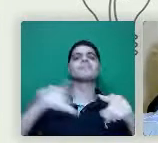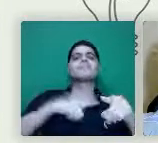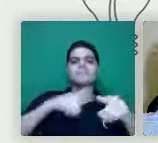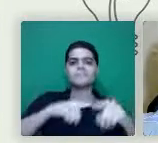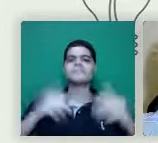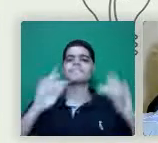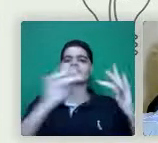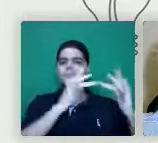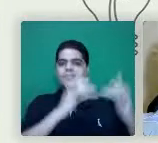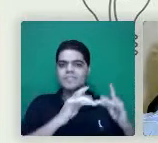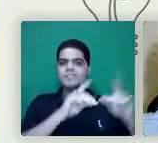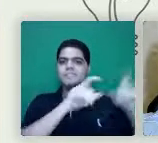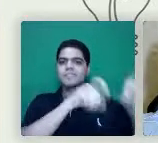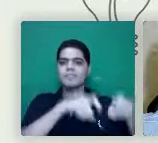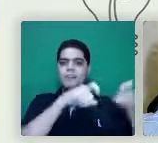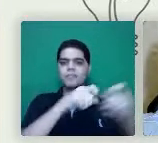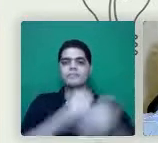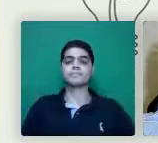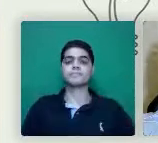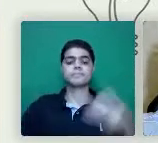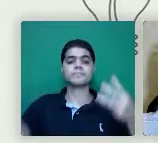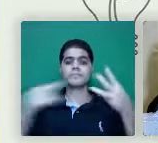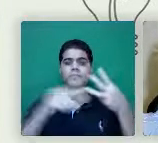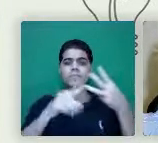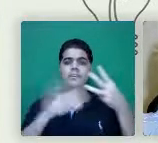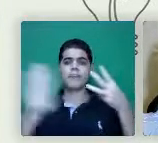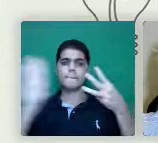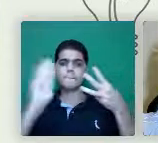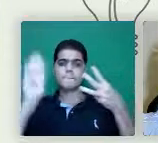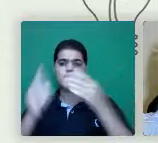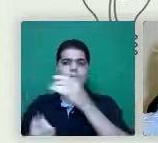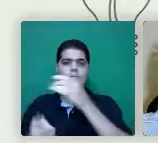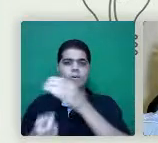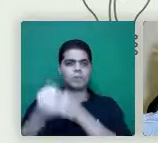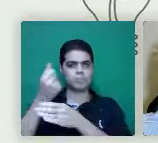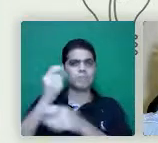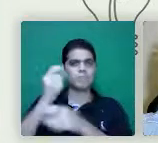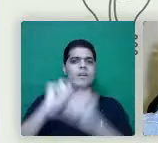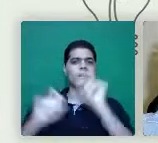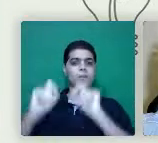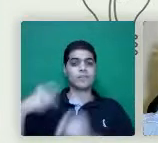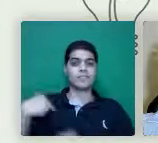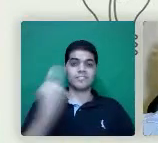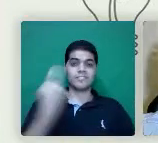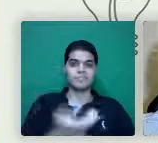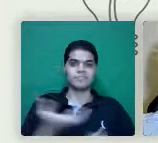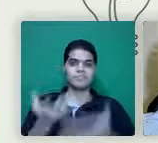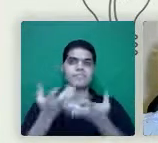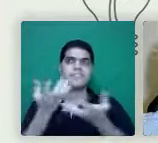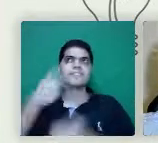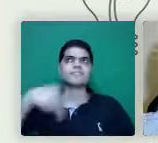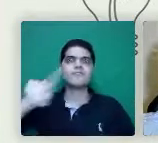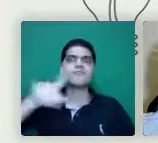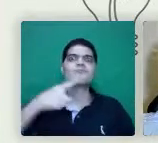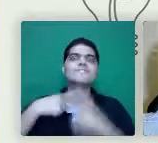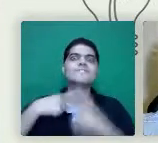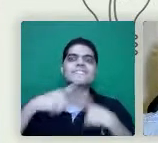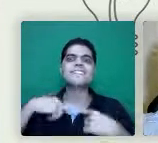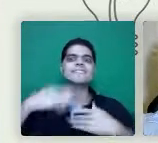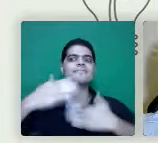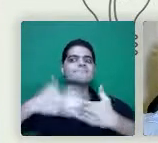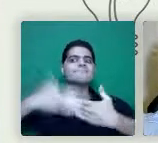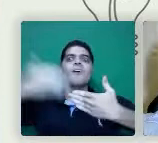por último, no desafio de bioeconomia, a gente vai buscar de vocês alavancar